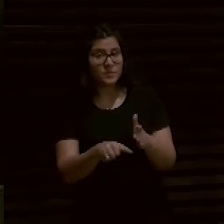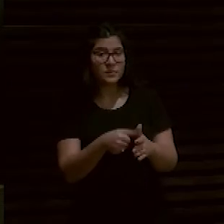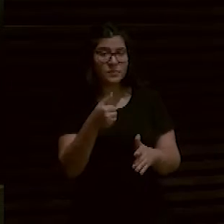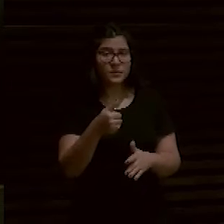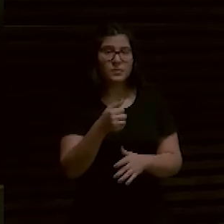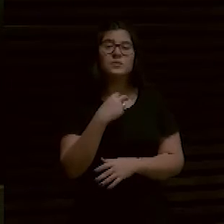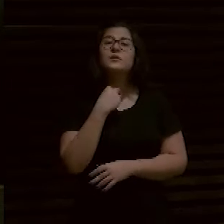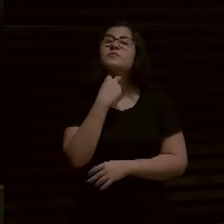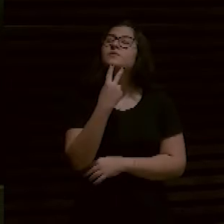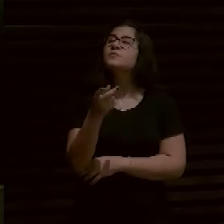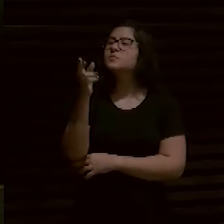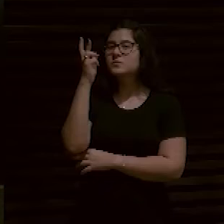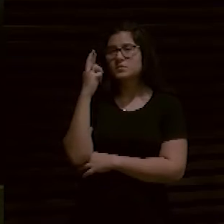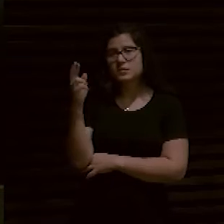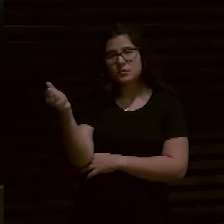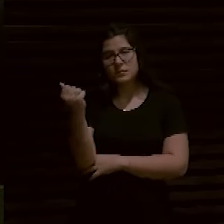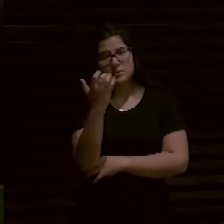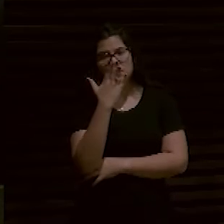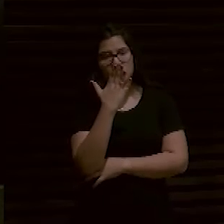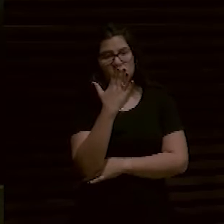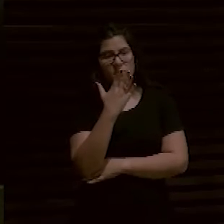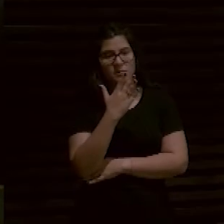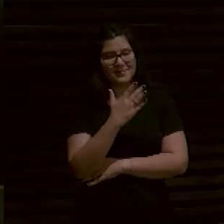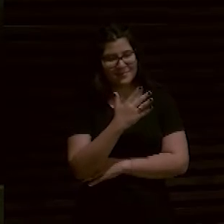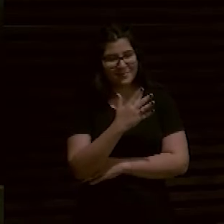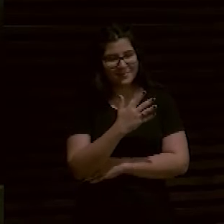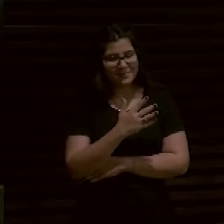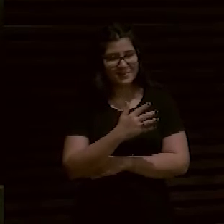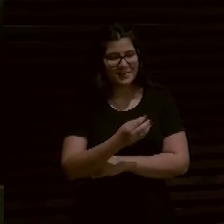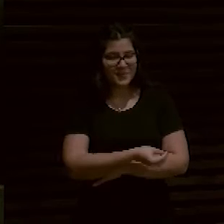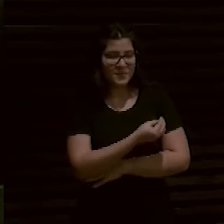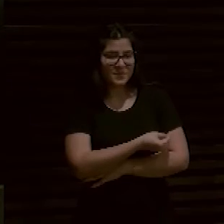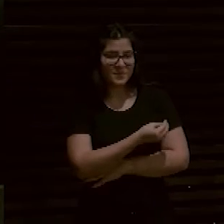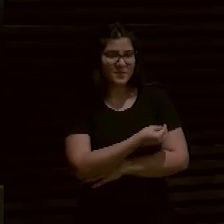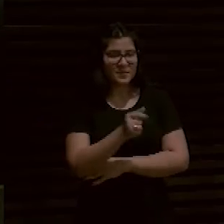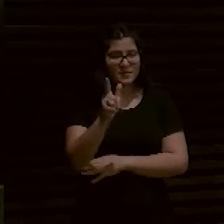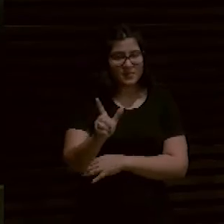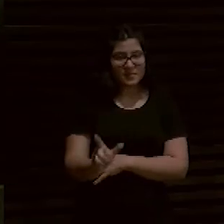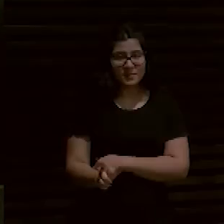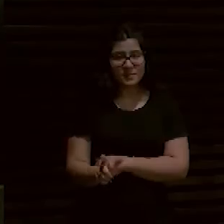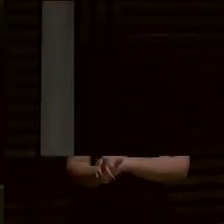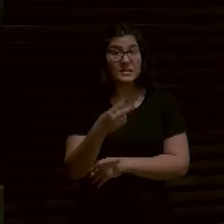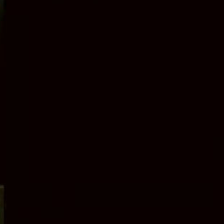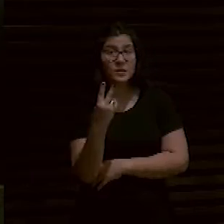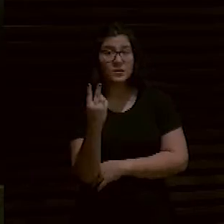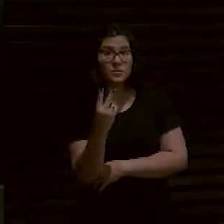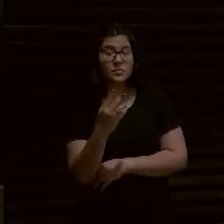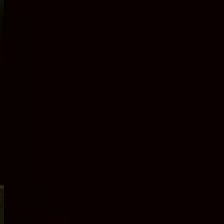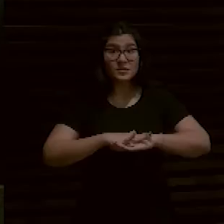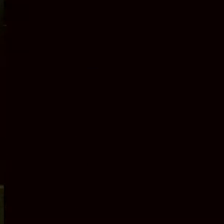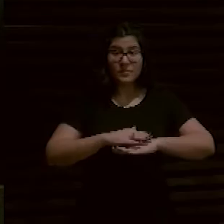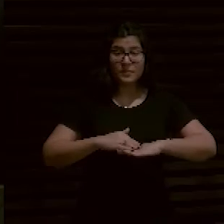a voz do Senhor revela o prognóstico do homem. Em segundo, que a chamada